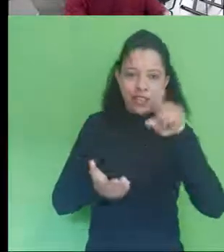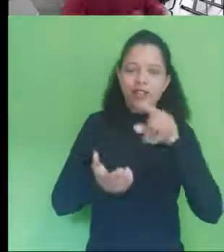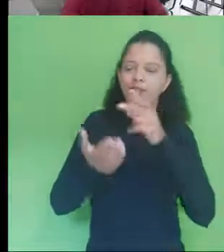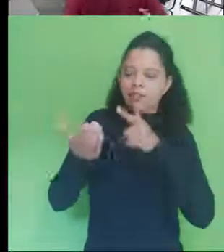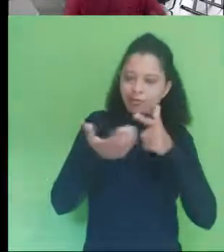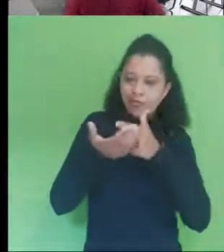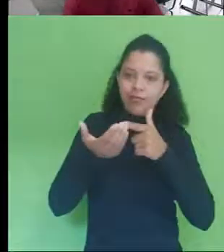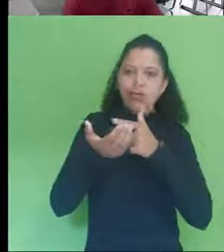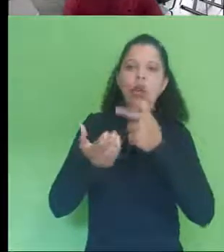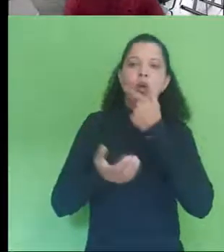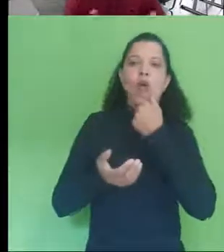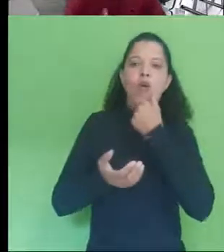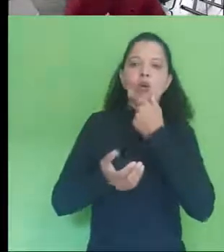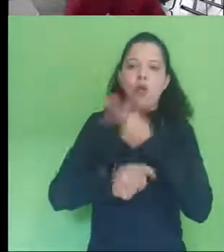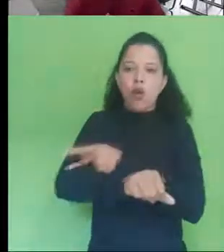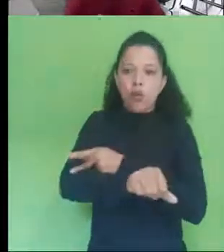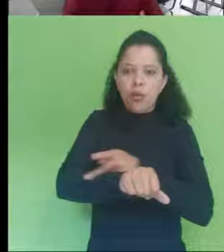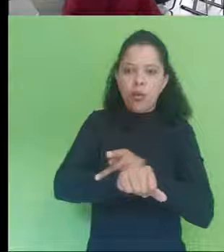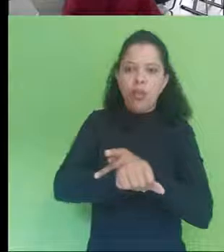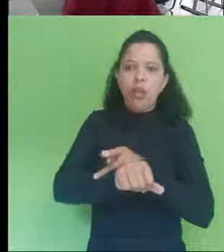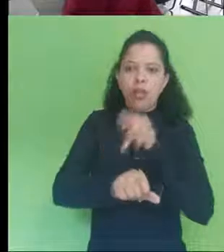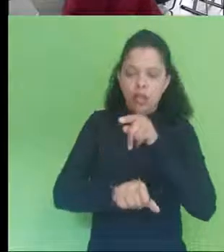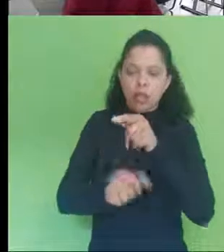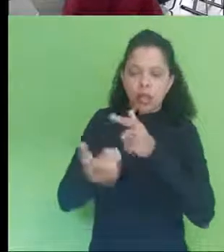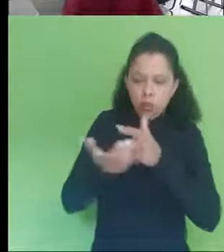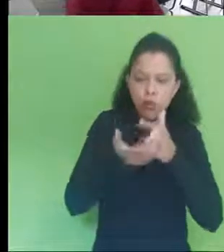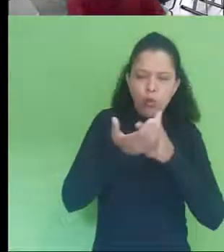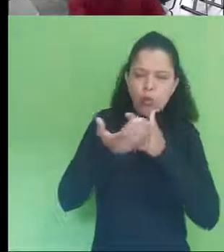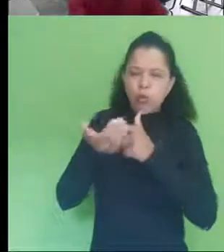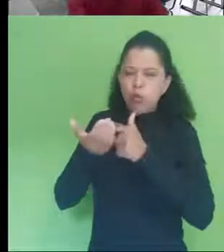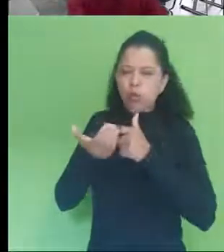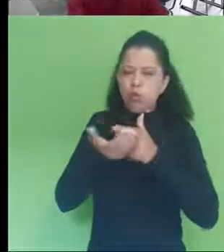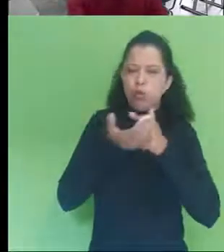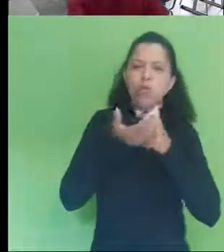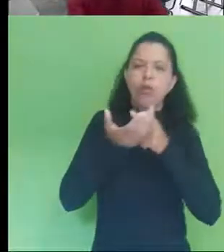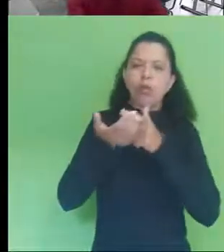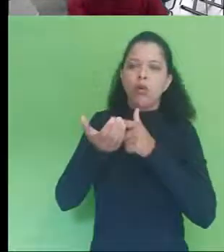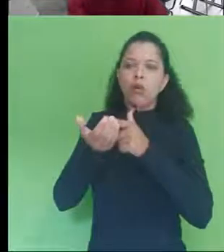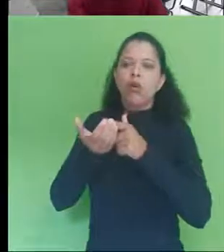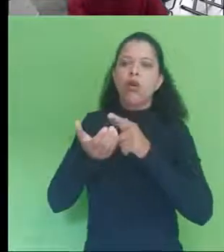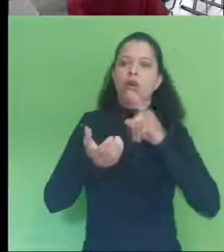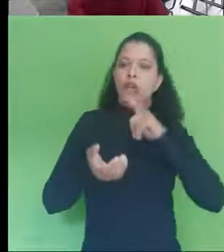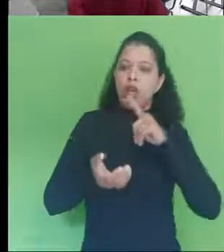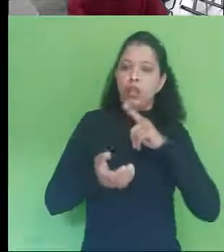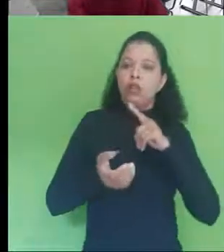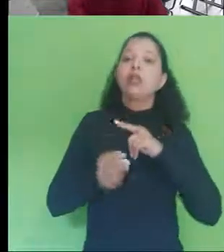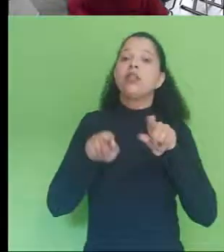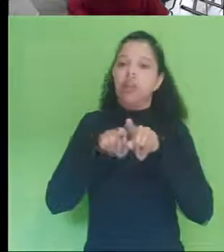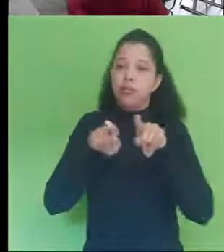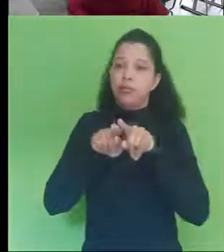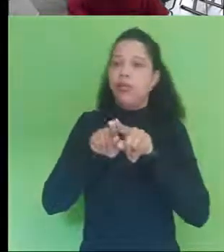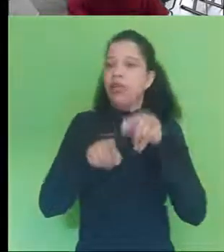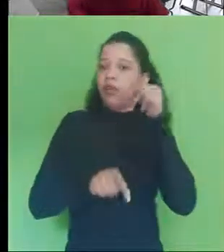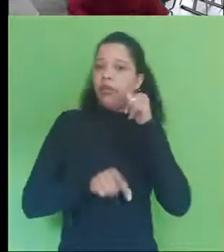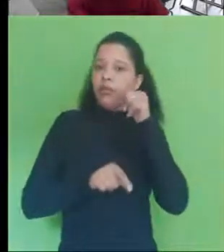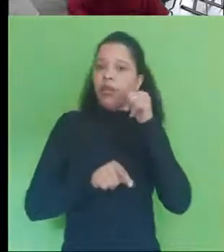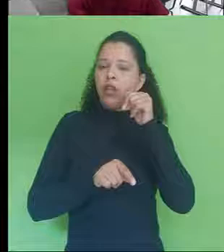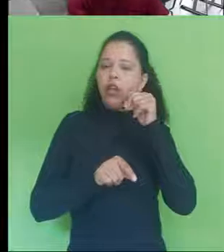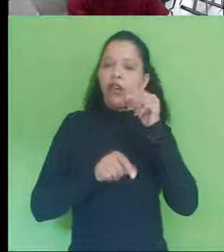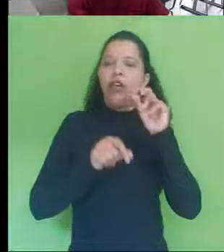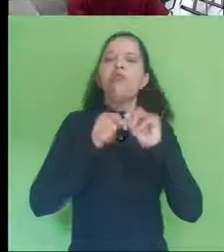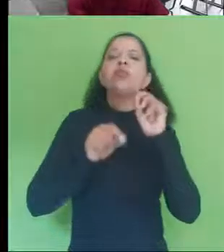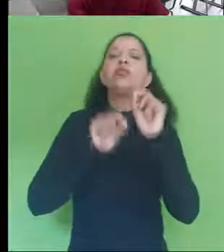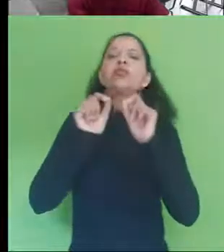tem aí uma ideia. Esse homem primitivo era caçador. Aqui nós temos as mulheres